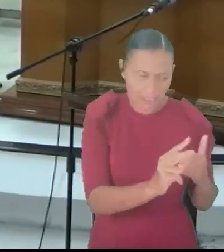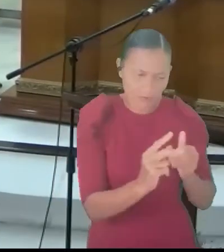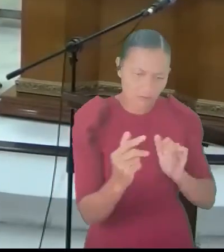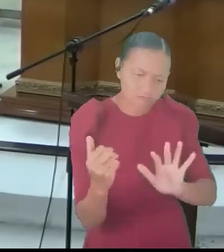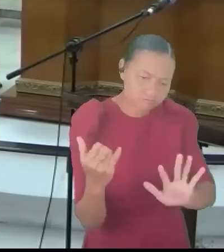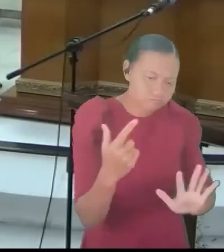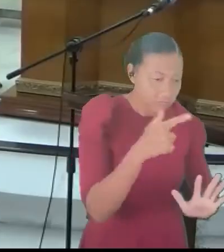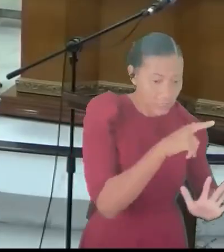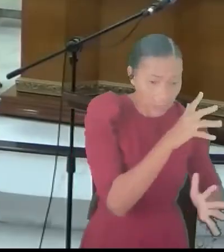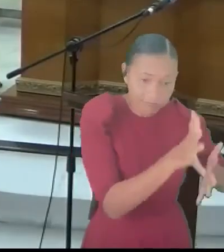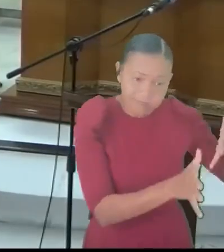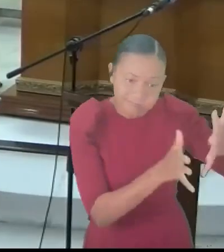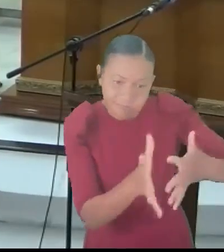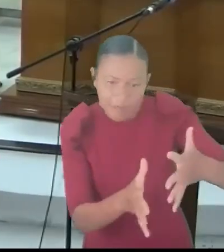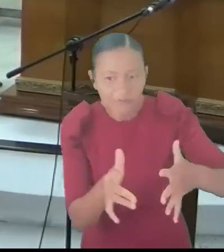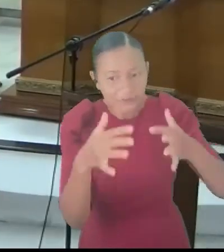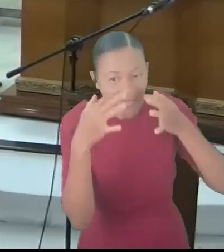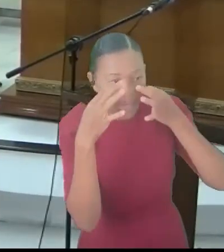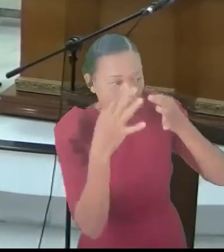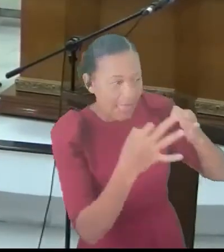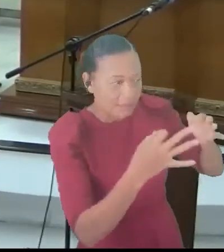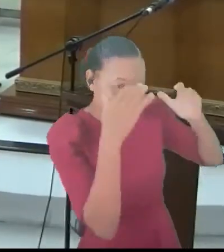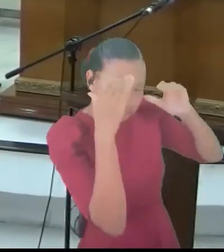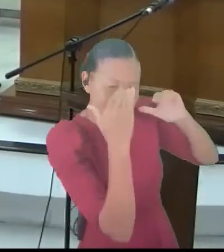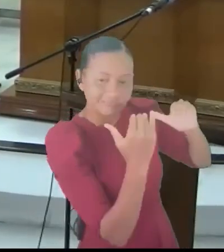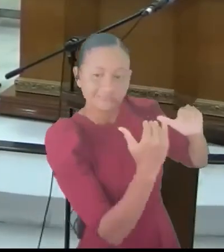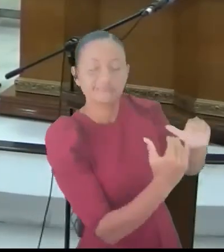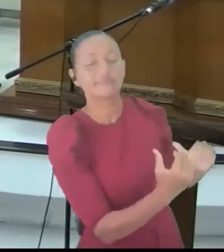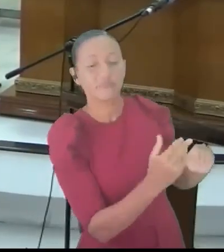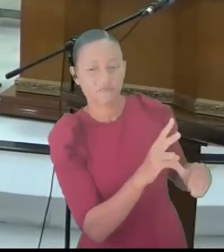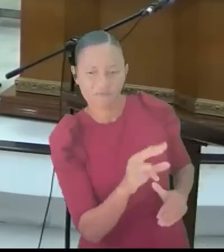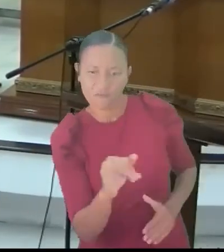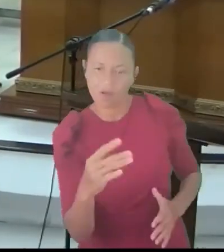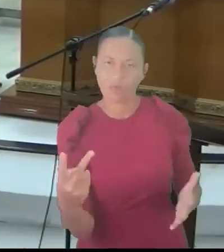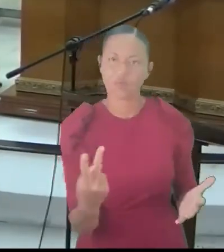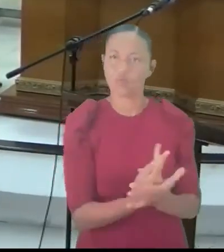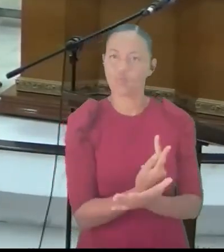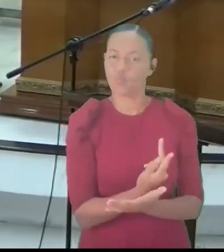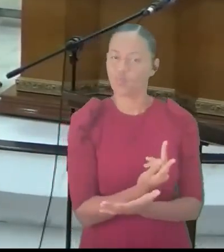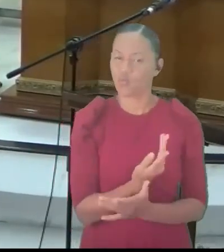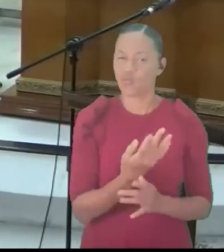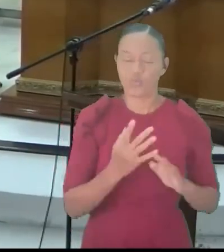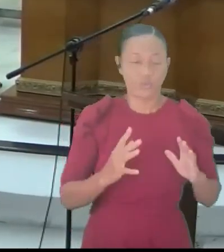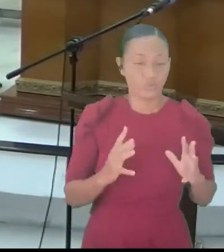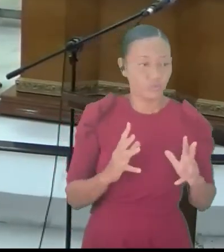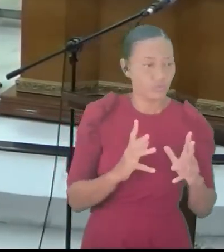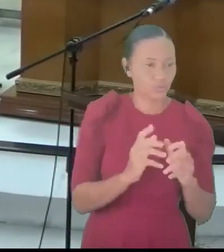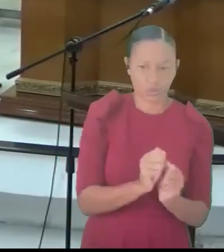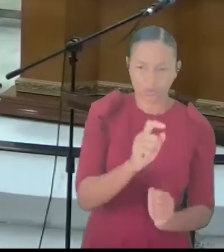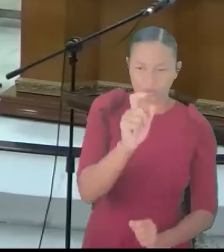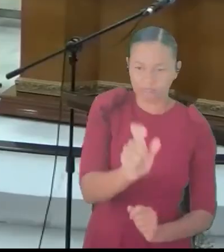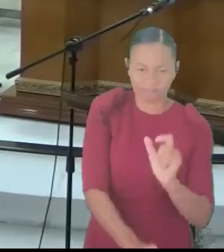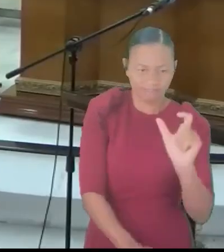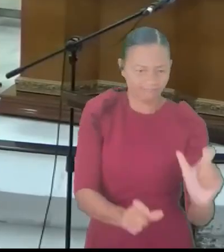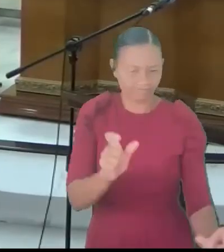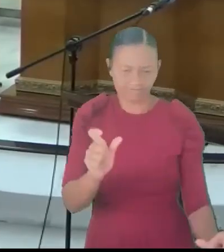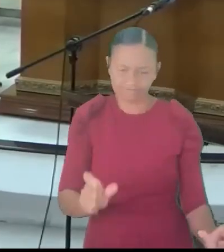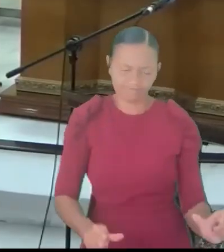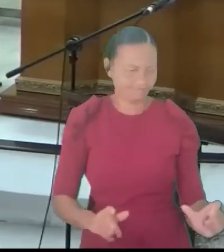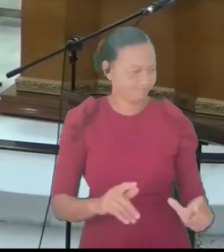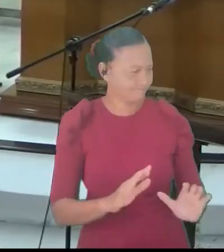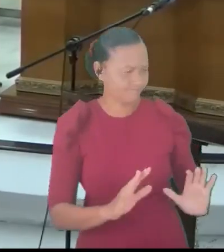tudo quanto vos disser. E acontecerá que toda alma que